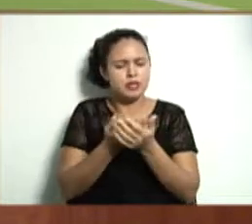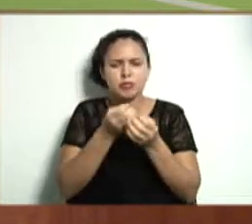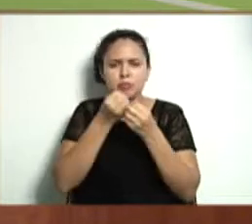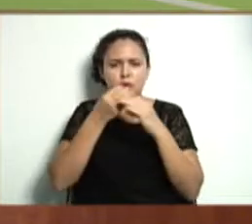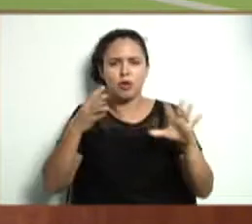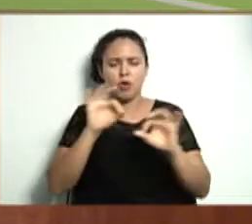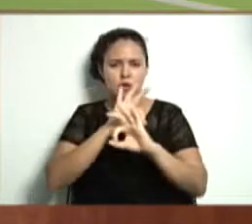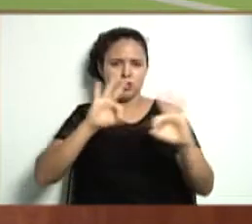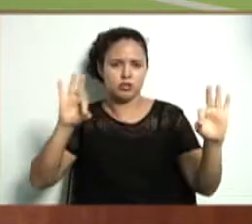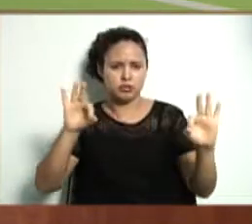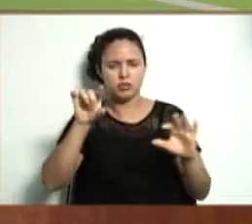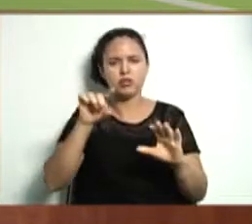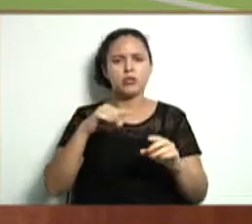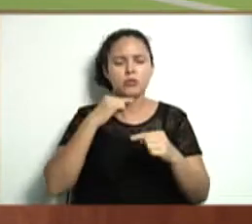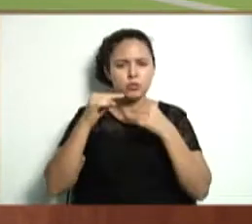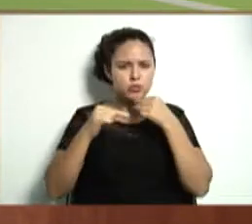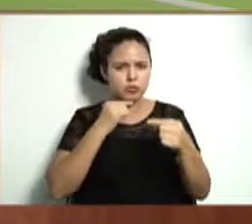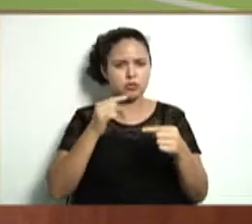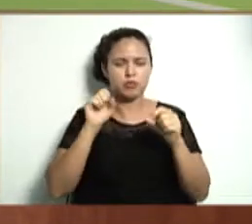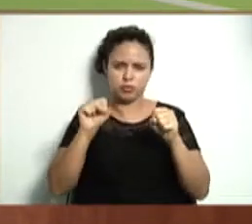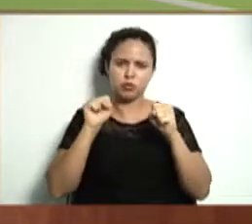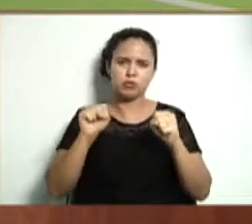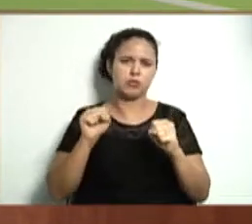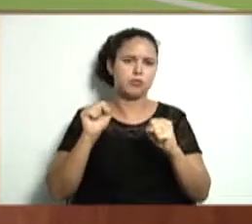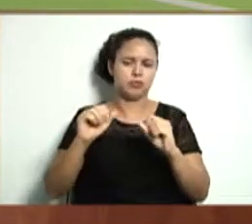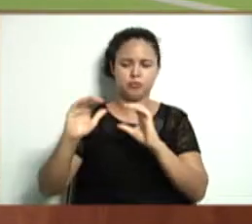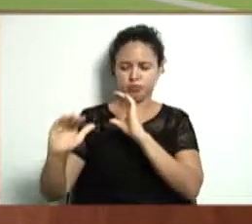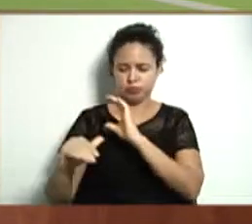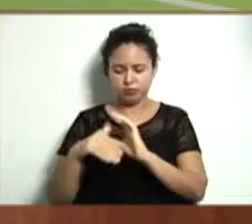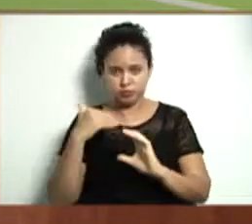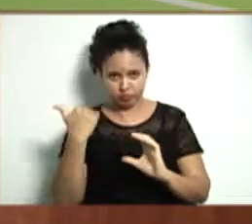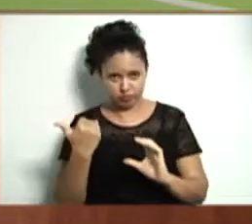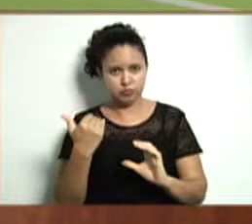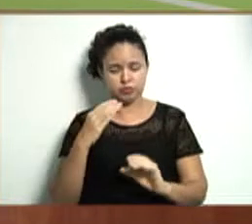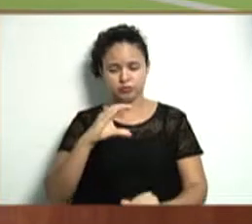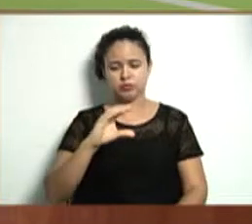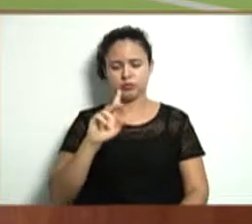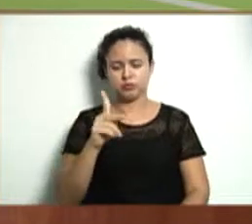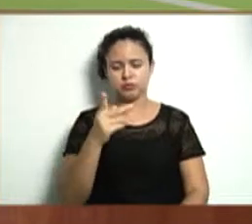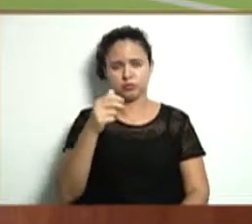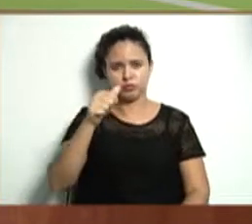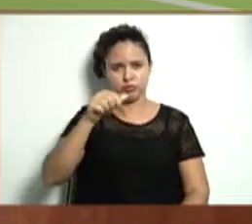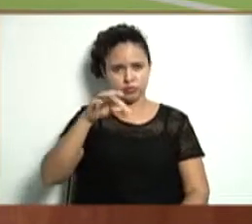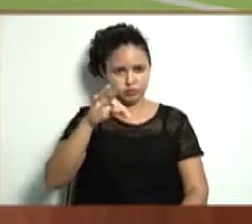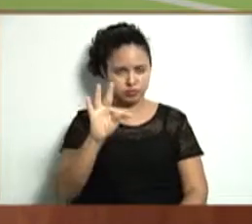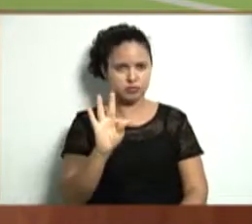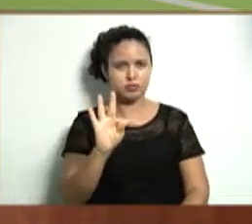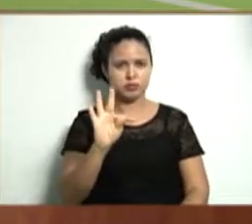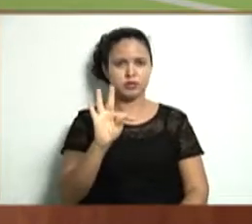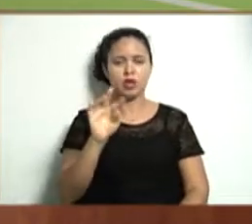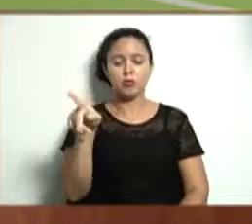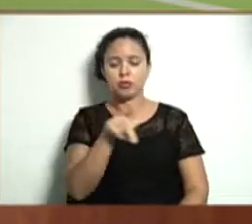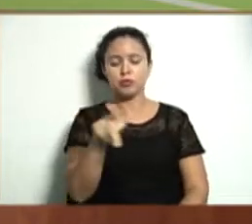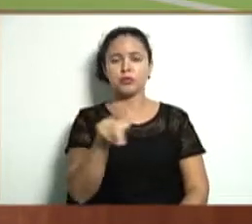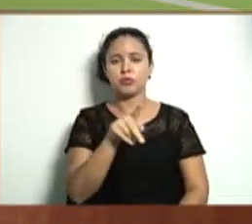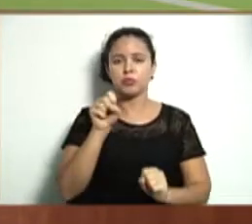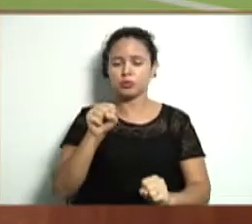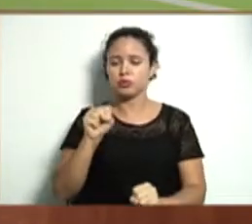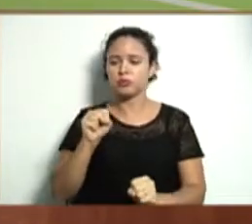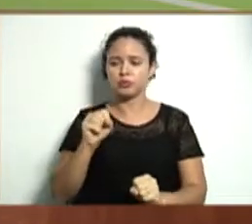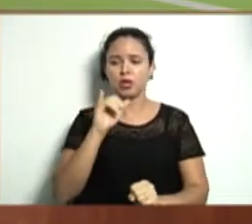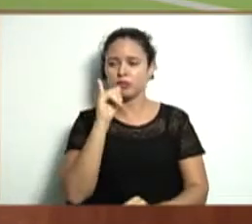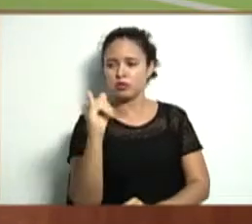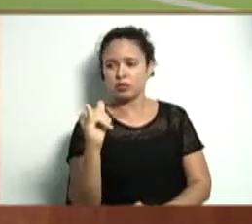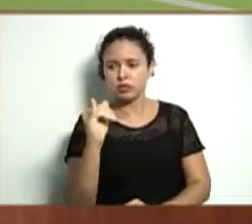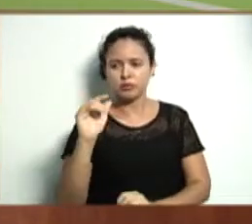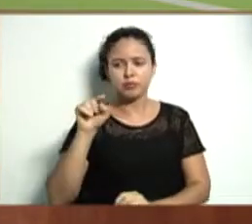você tiver alguma dúvida, encaminhe aqui no chat, converse com o professor que está aí presente